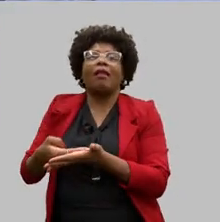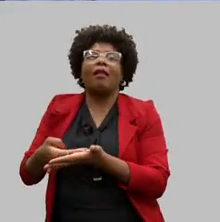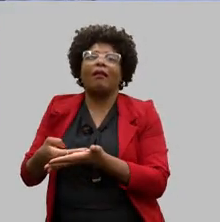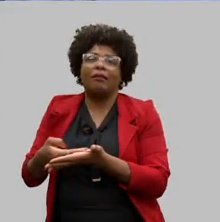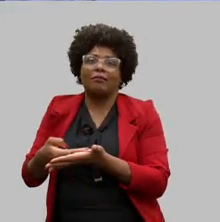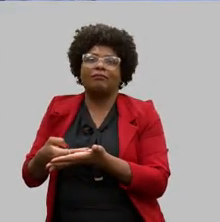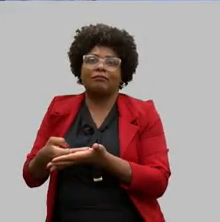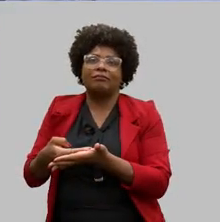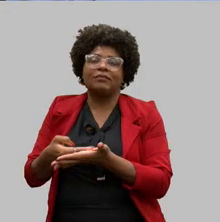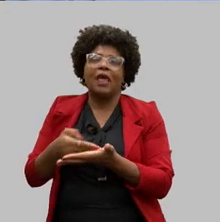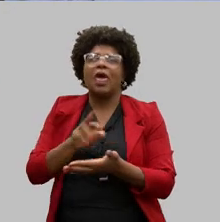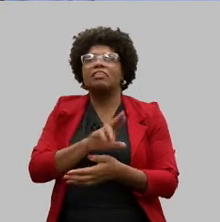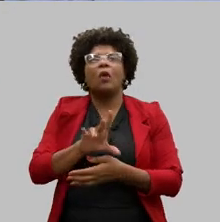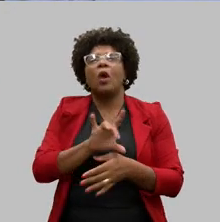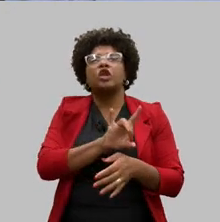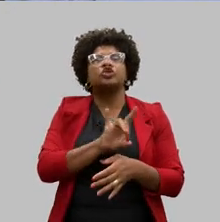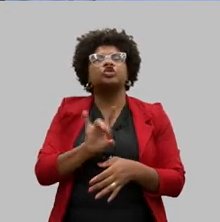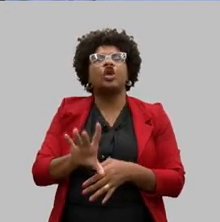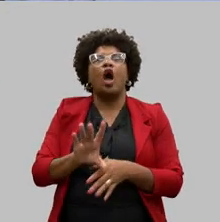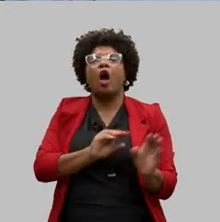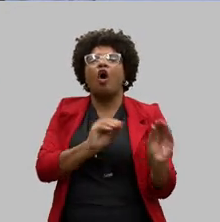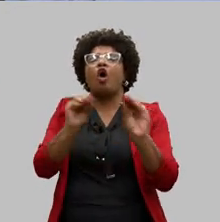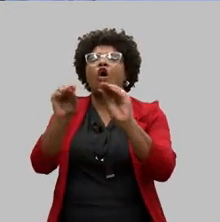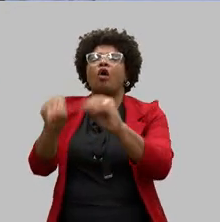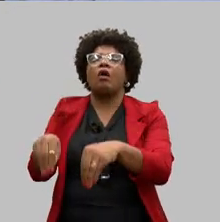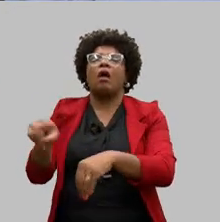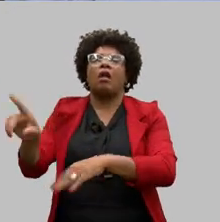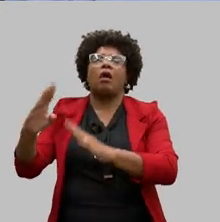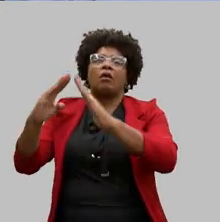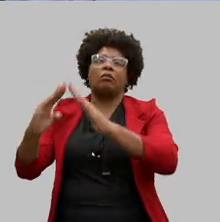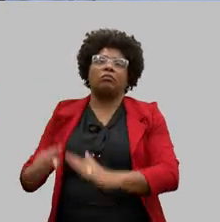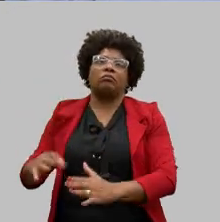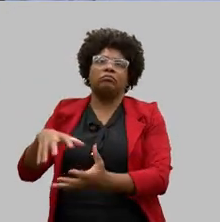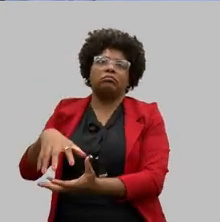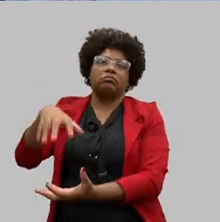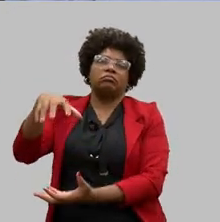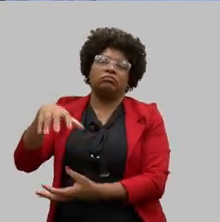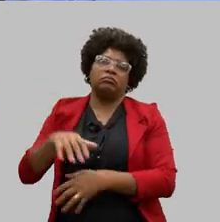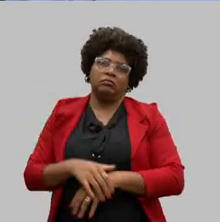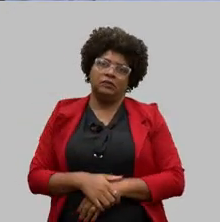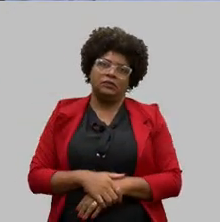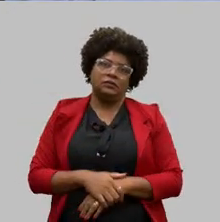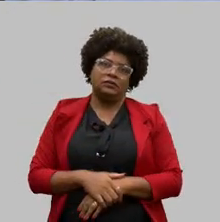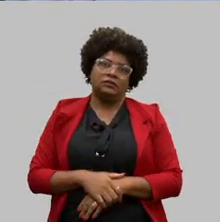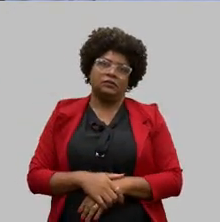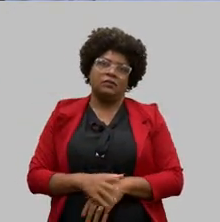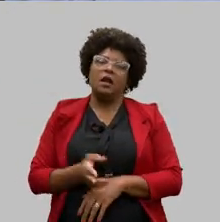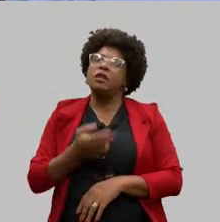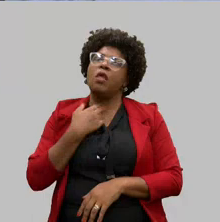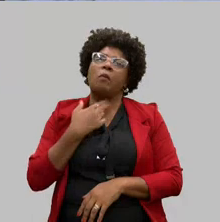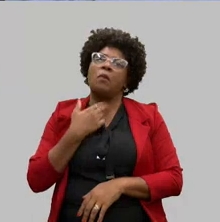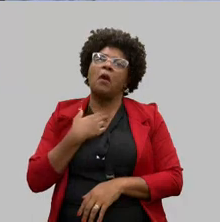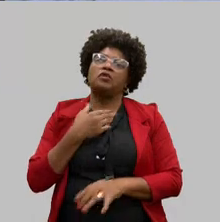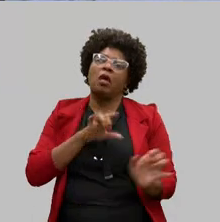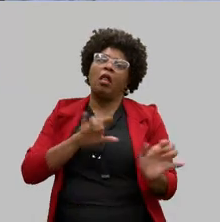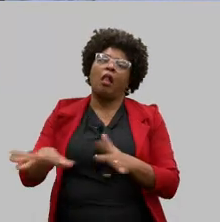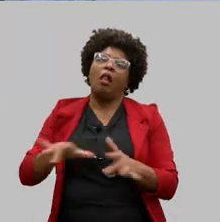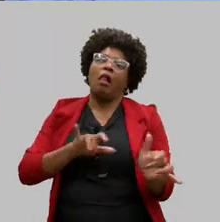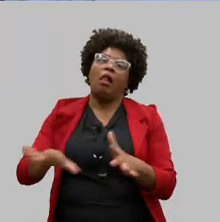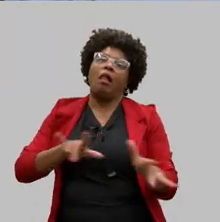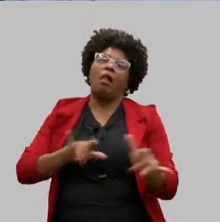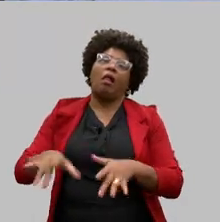colocar dentro do asilo né mas asilo não pode ser lar lar deido não pode ser depósito de gente assim